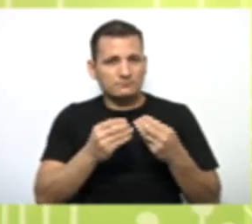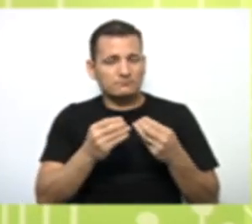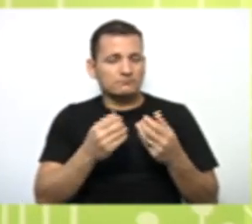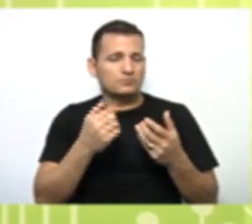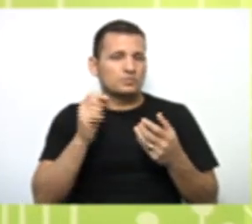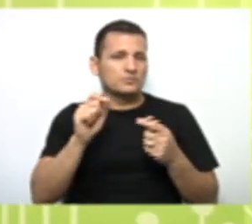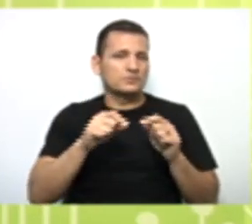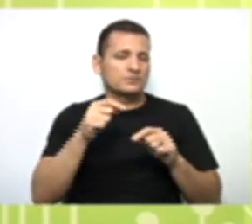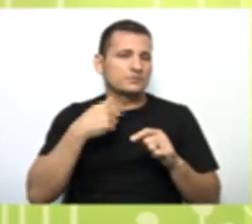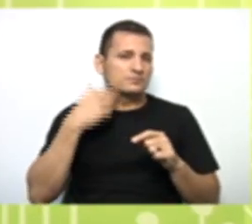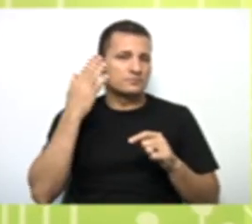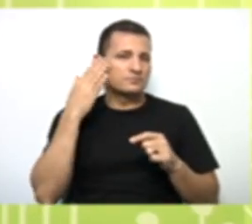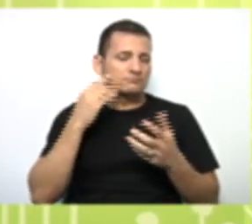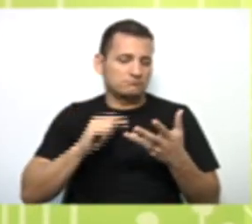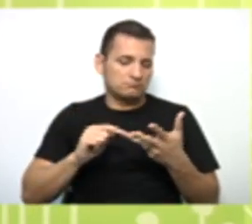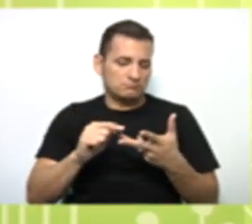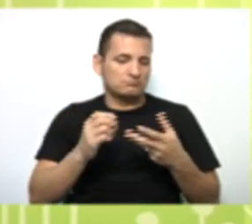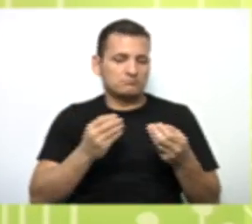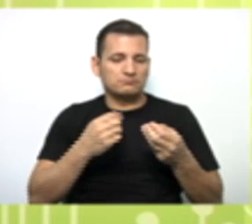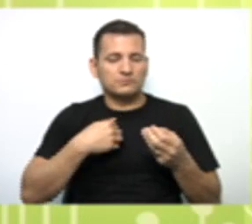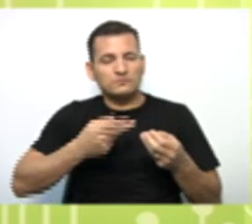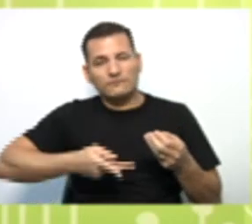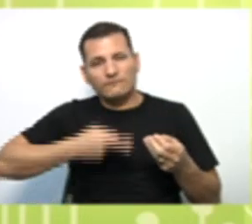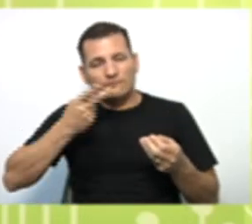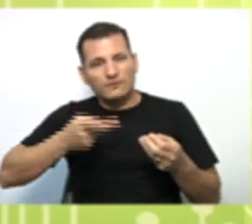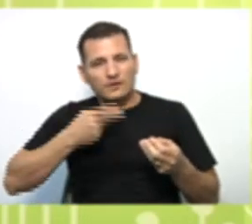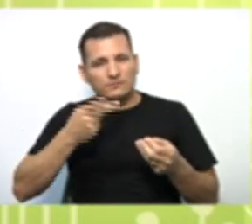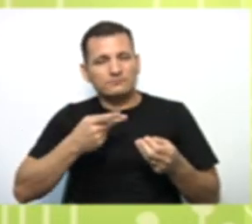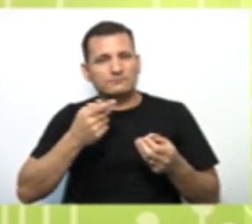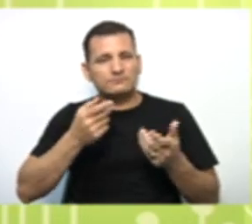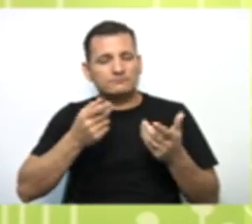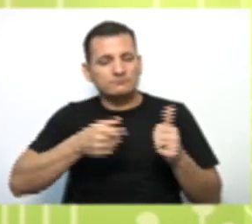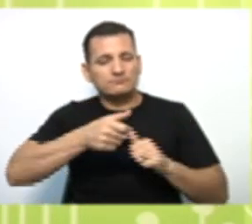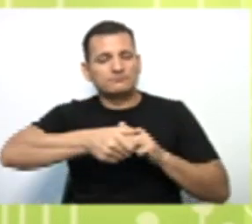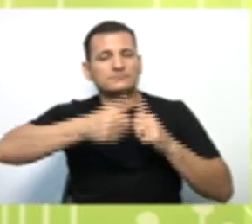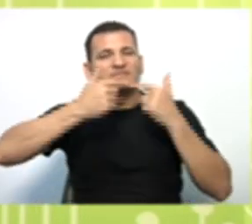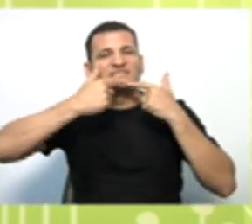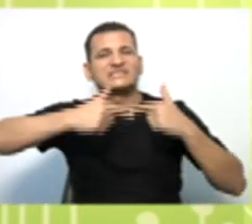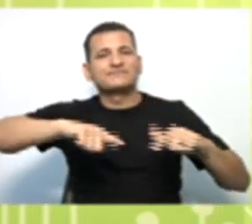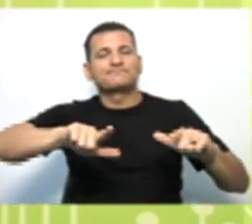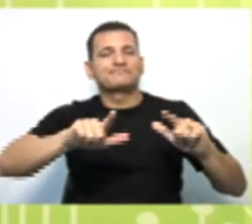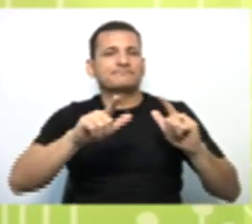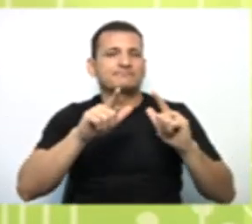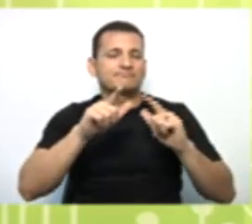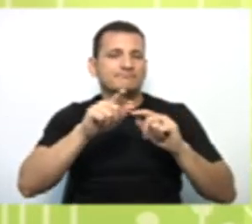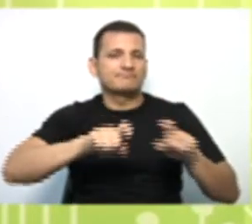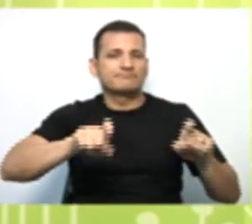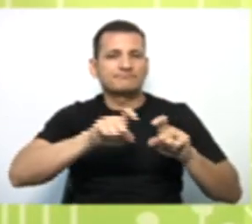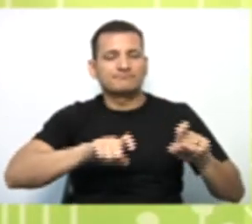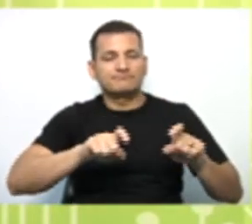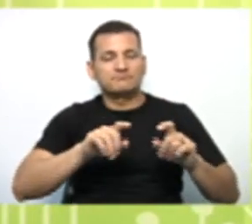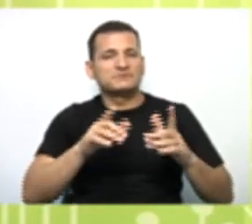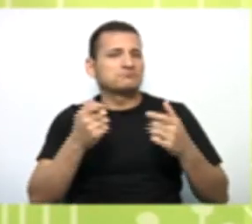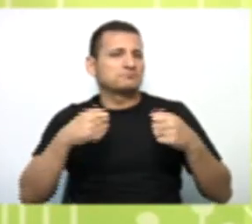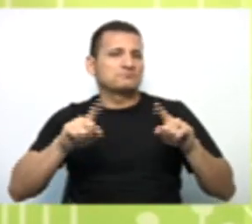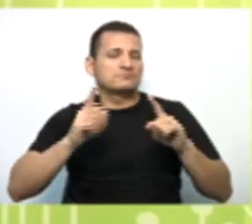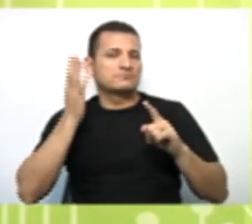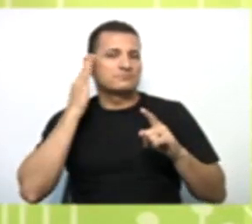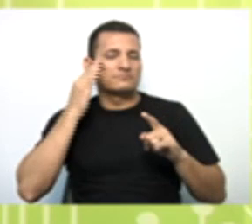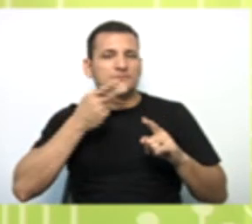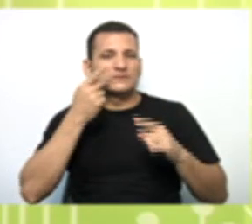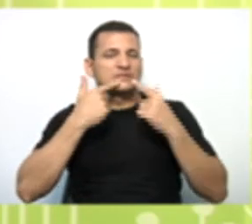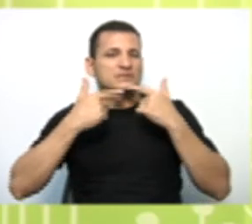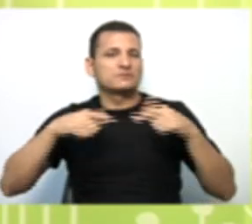sei, a maneira que eu conto, a maneira que eu falo, para uma linguagem de computador. Eu não preciso saber falar a linguagem de computador. Não